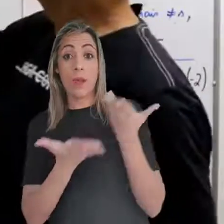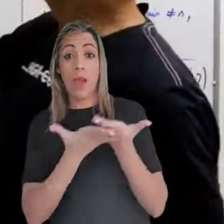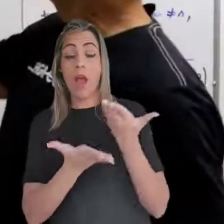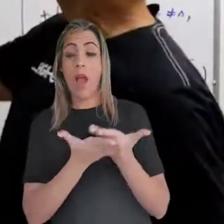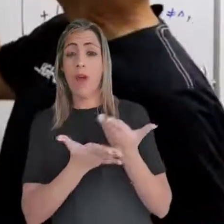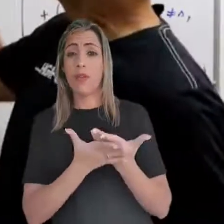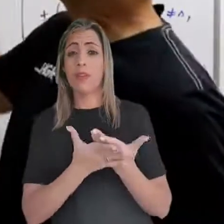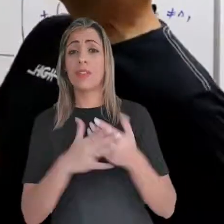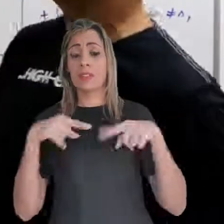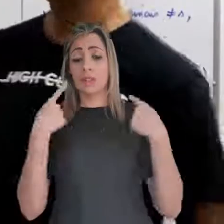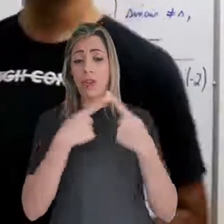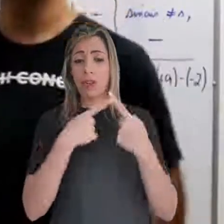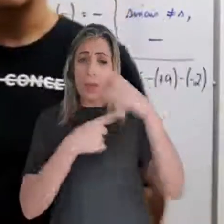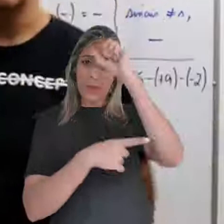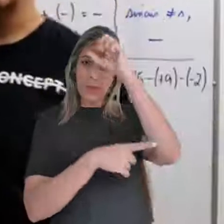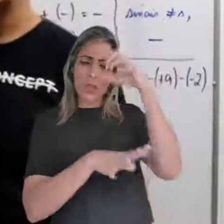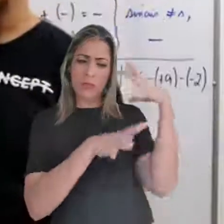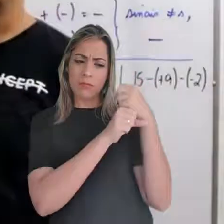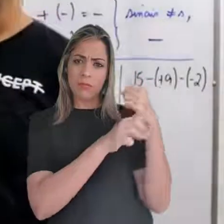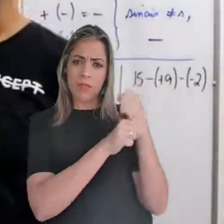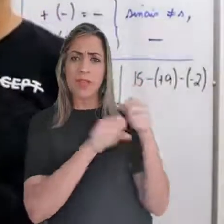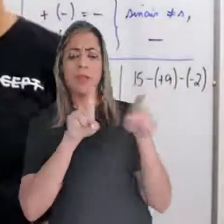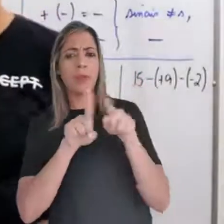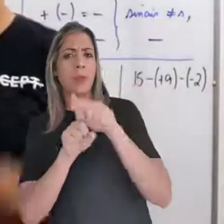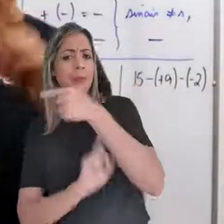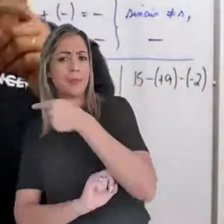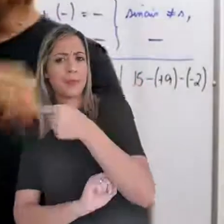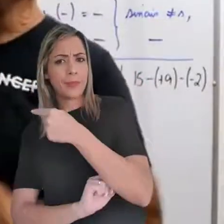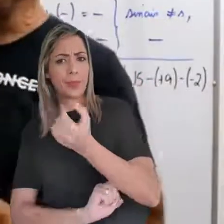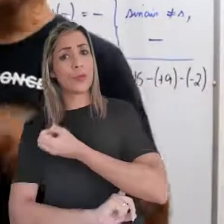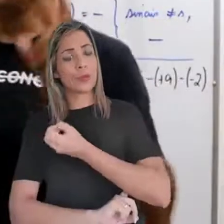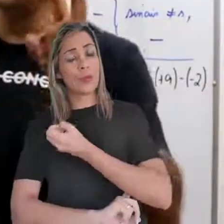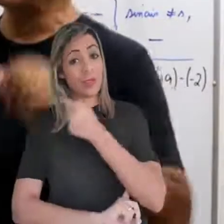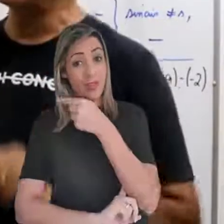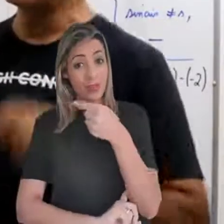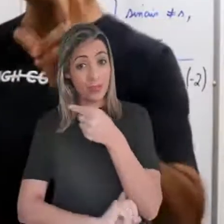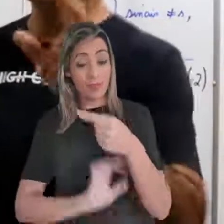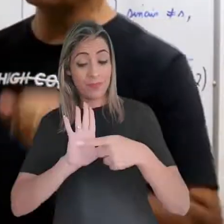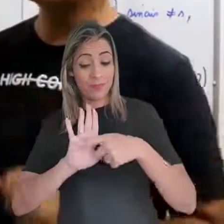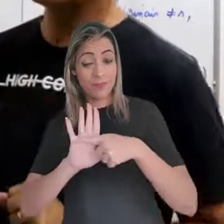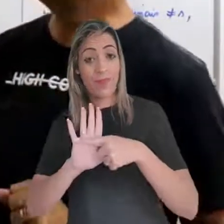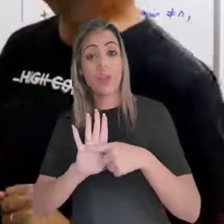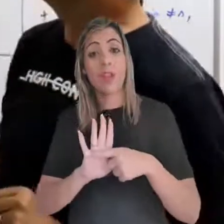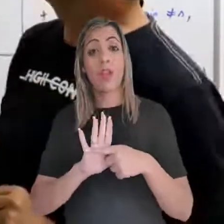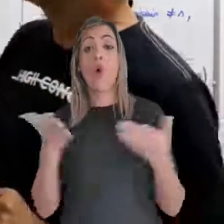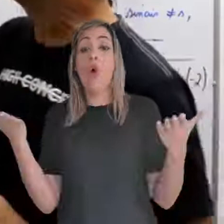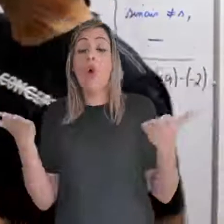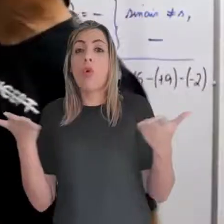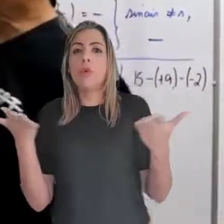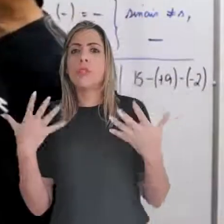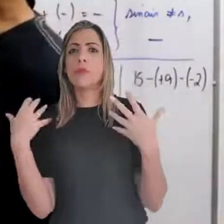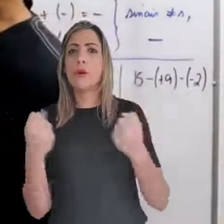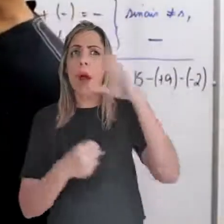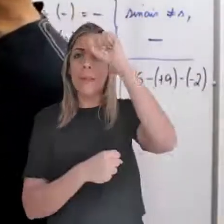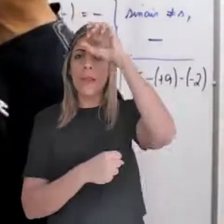de operações com números negativos, adição e subtração. E hoje vamos acrescentar dois elementos